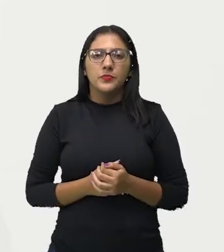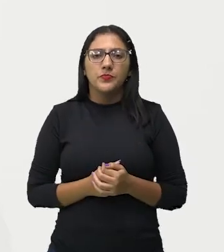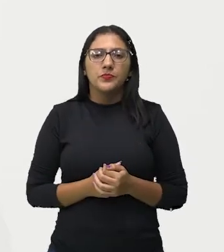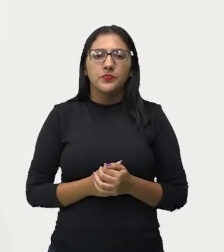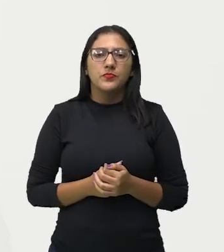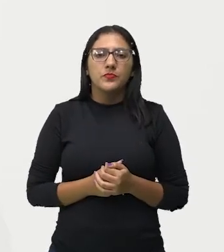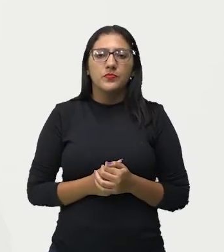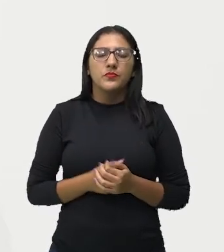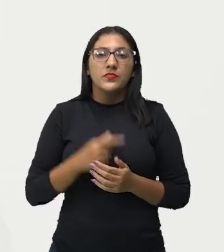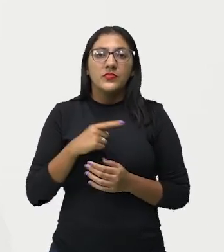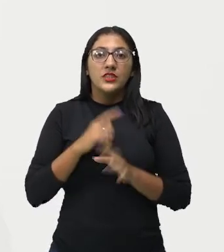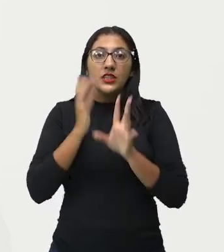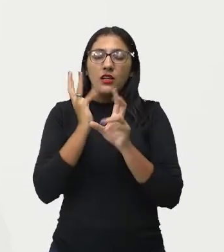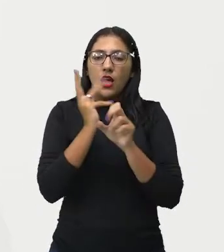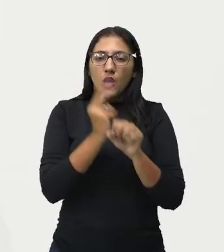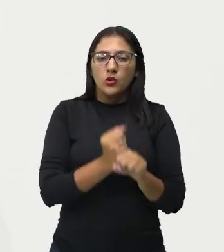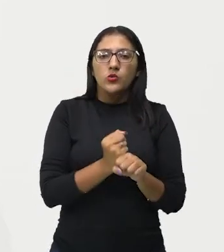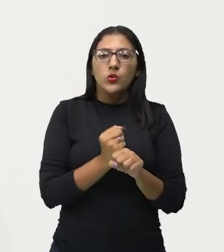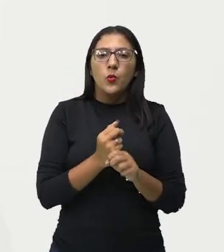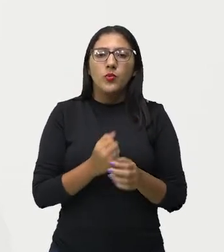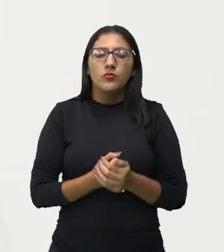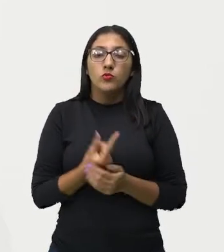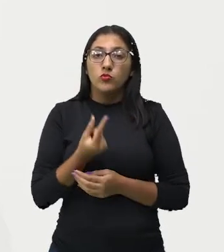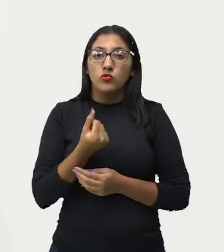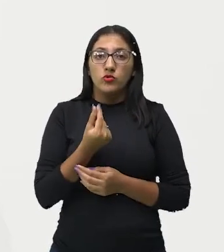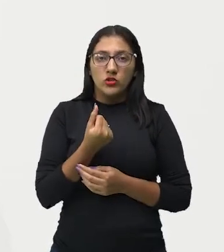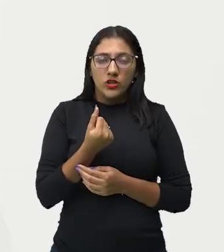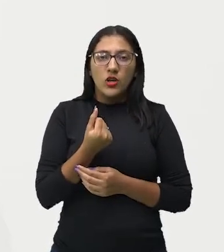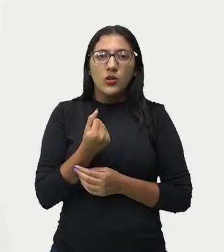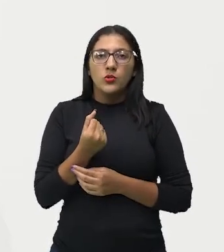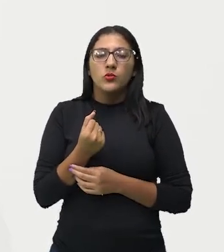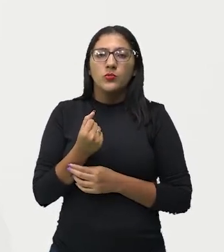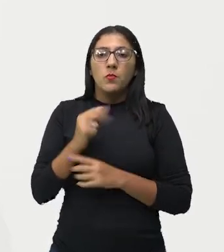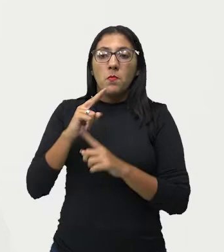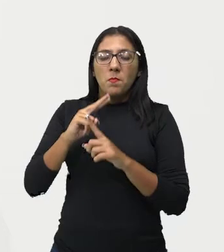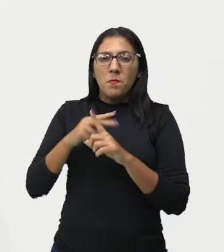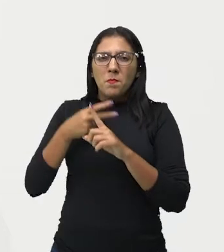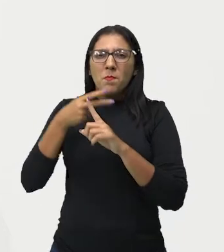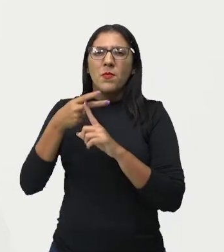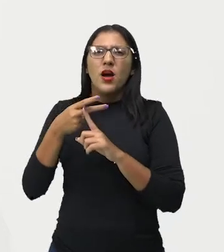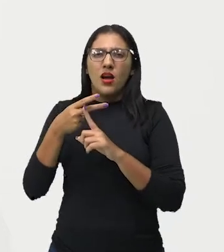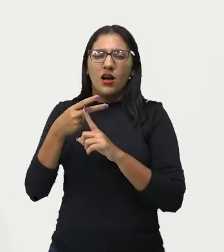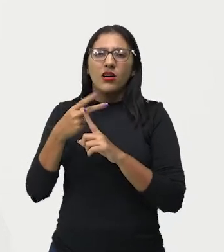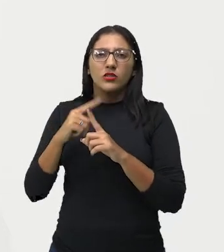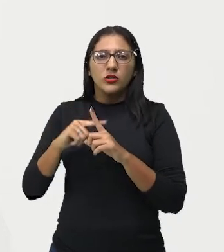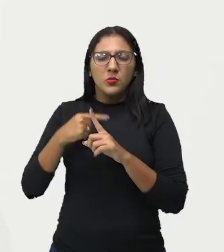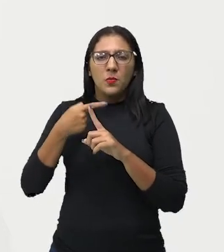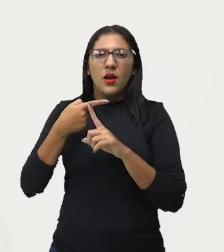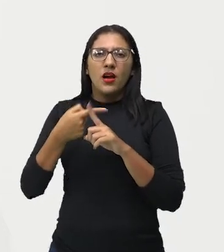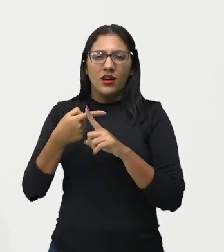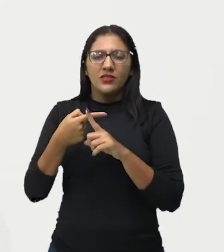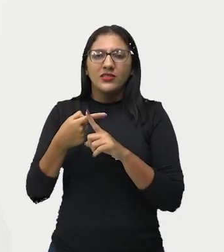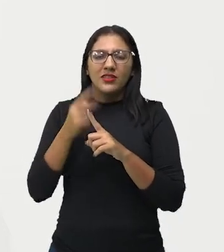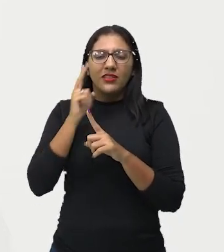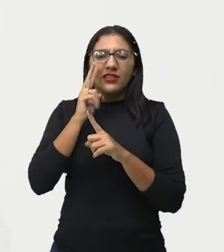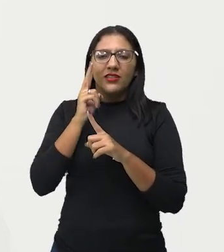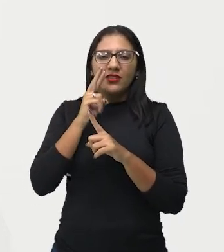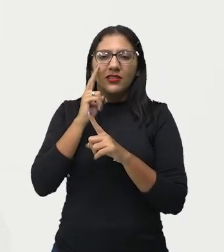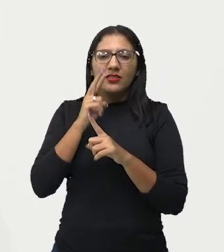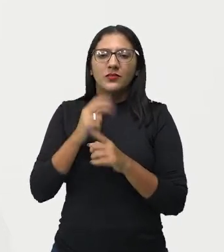montante é a gente somar o capital mais o juro. E a gente representa por essa formulazinha